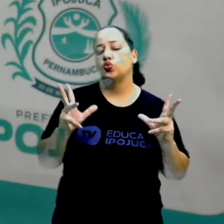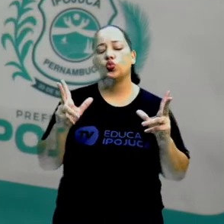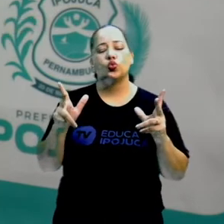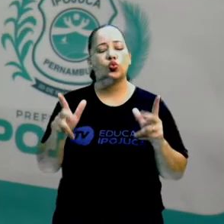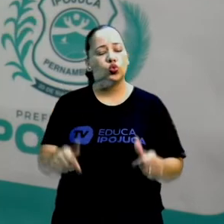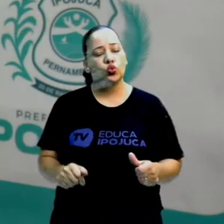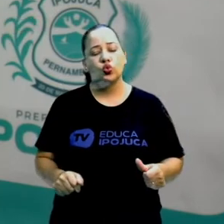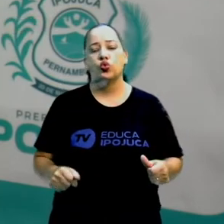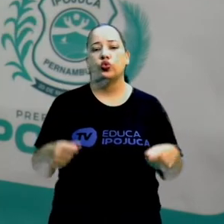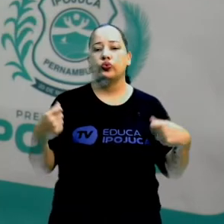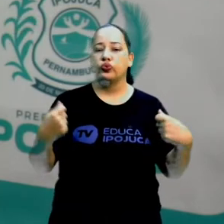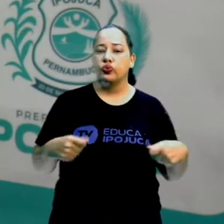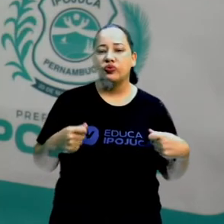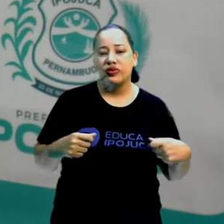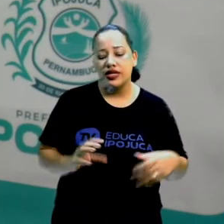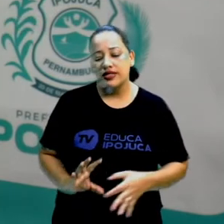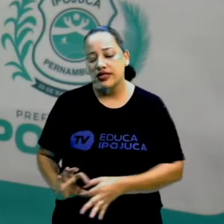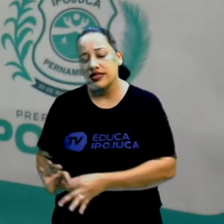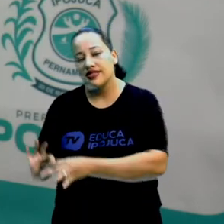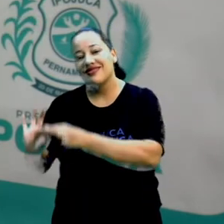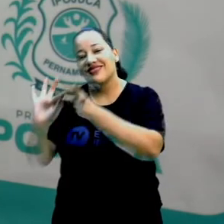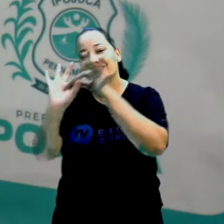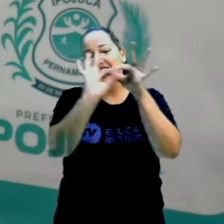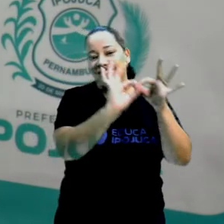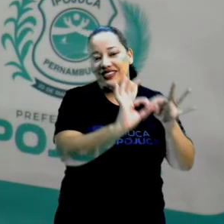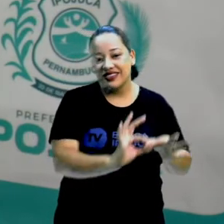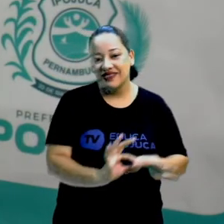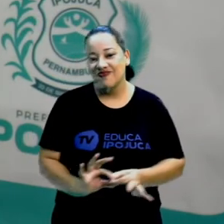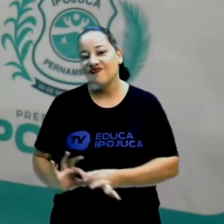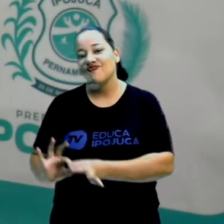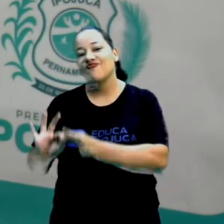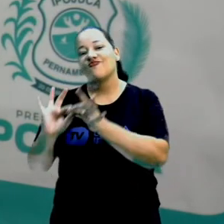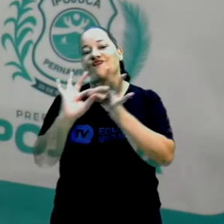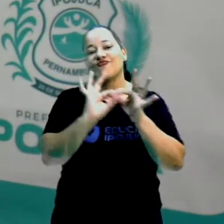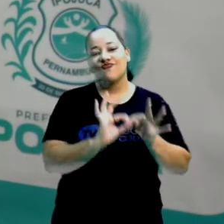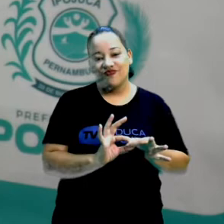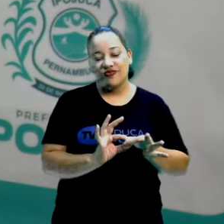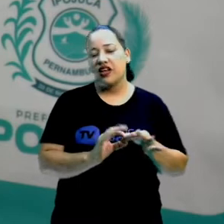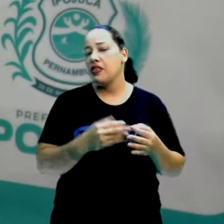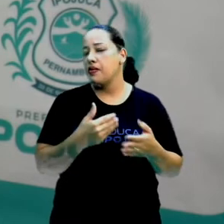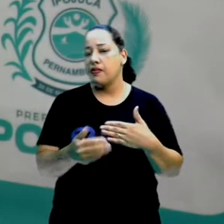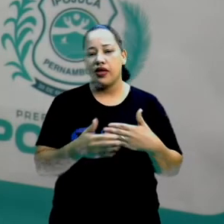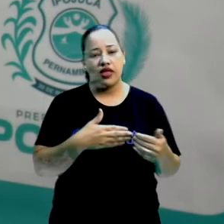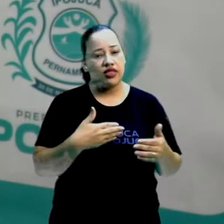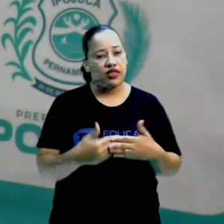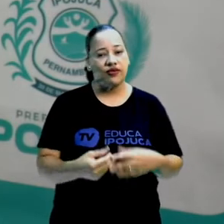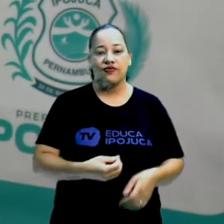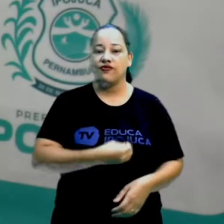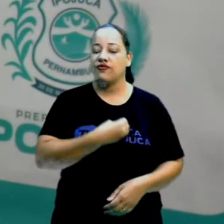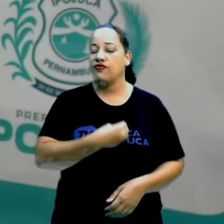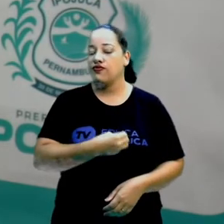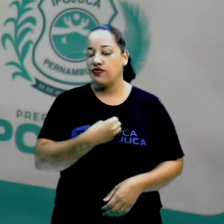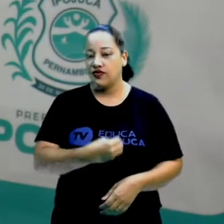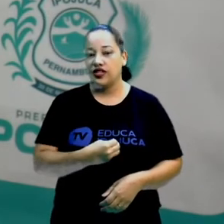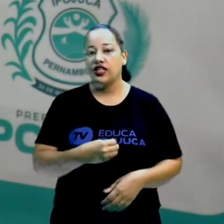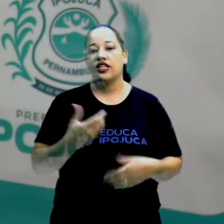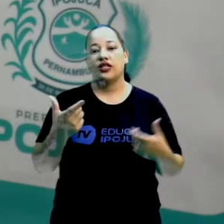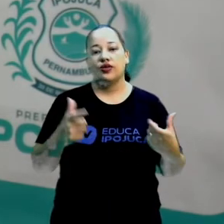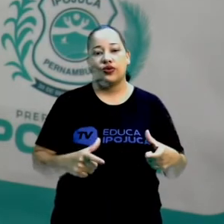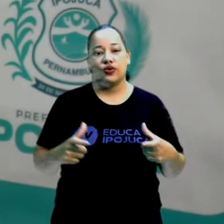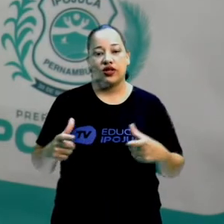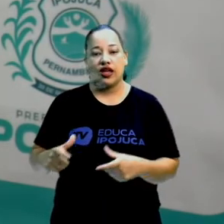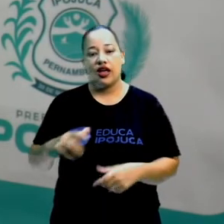que precisamos conviver para estarmos em harmonia, independente da condição que vivemos. Ou seja, de um